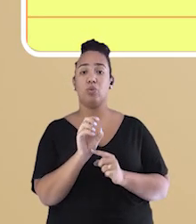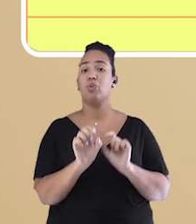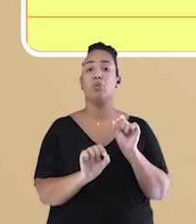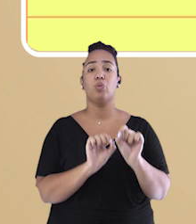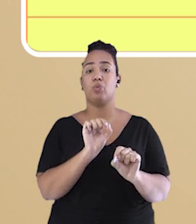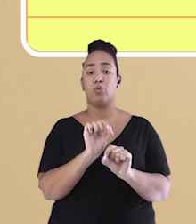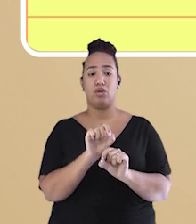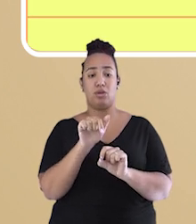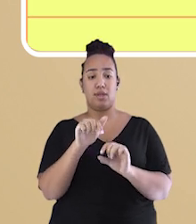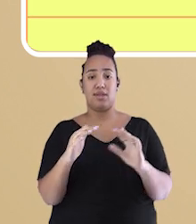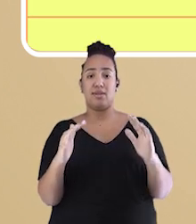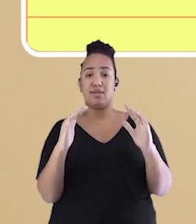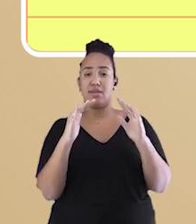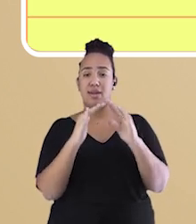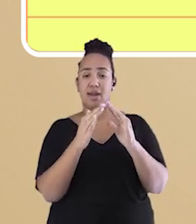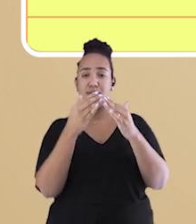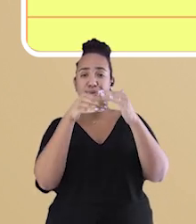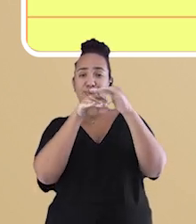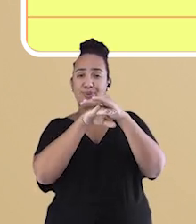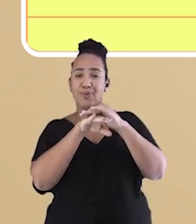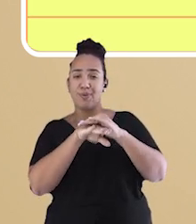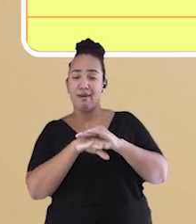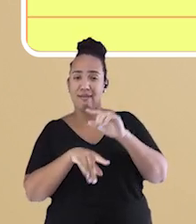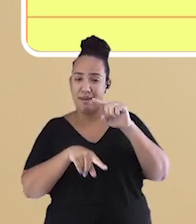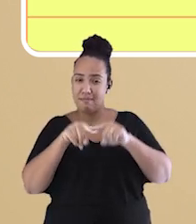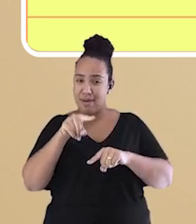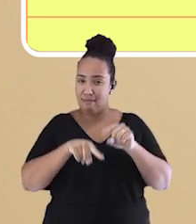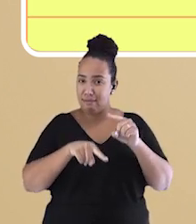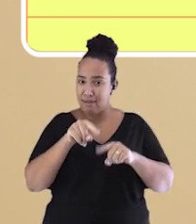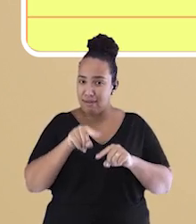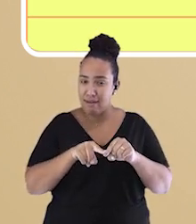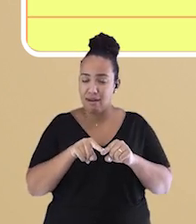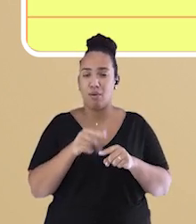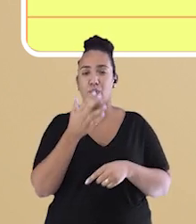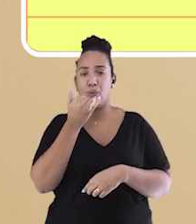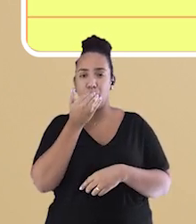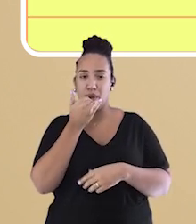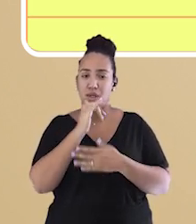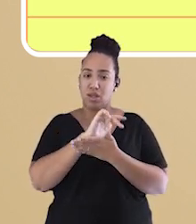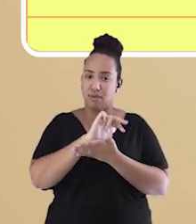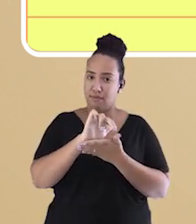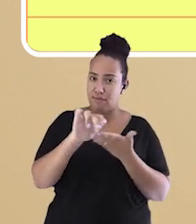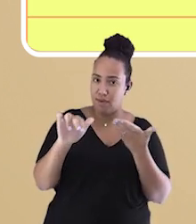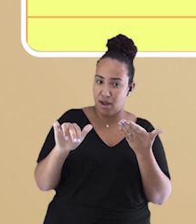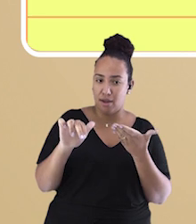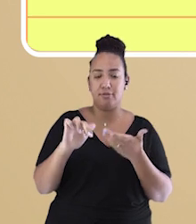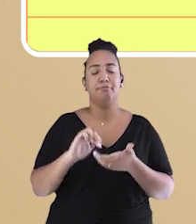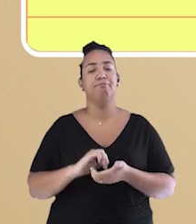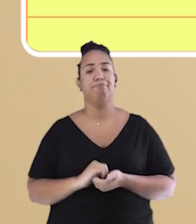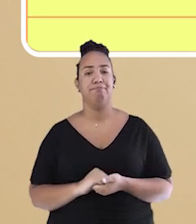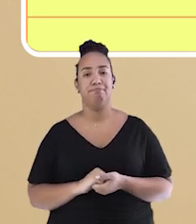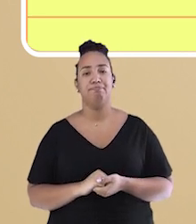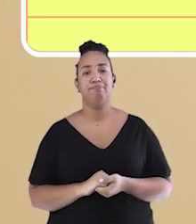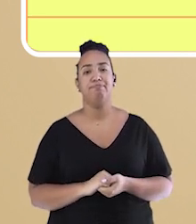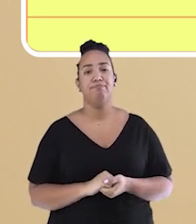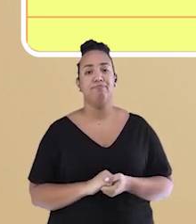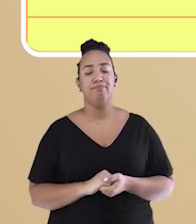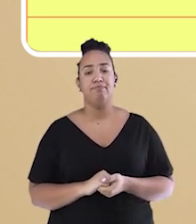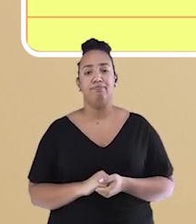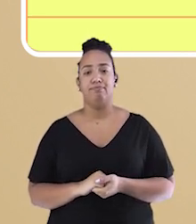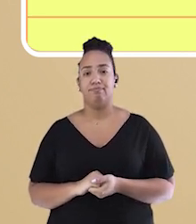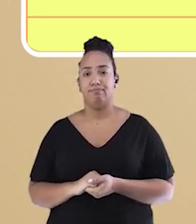e armazenam cereais, depósitos de provisões, mantimentos, comida, para ser mais